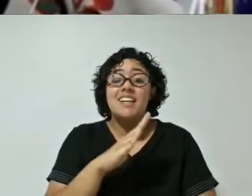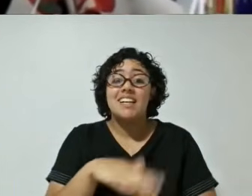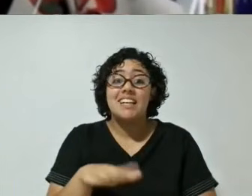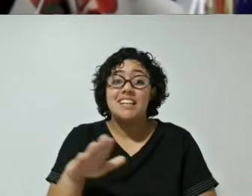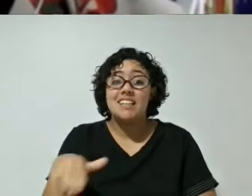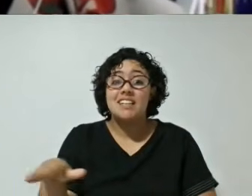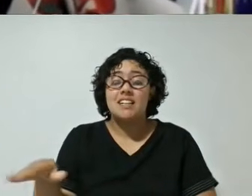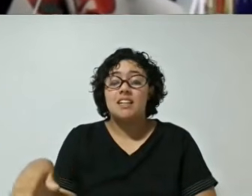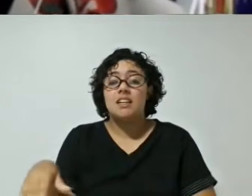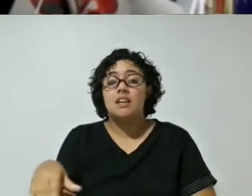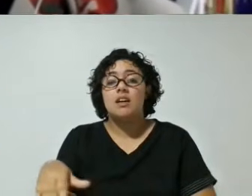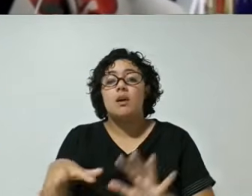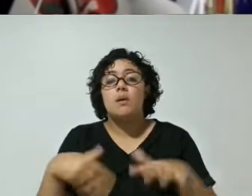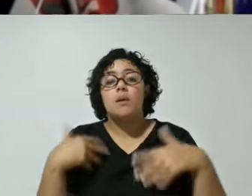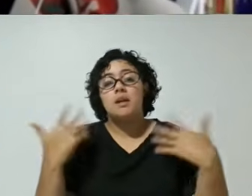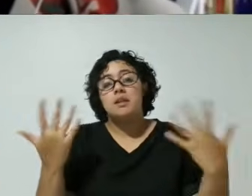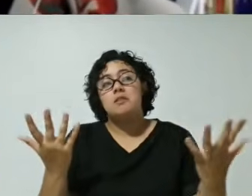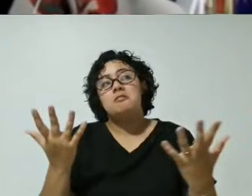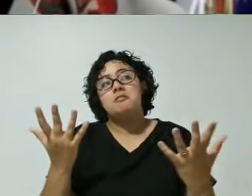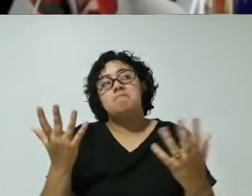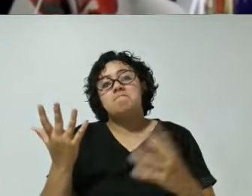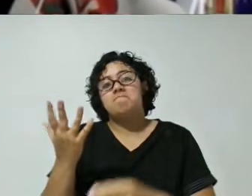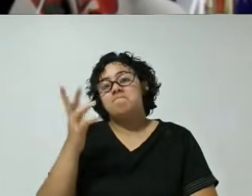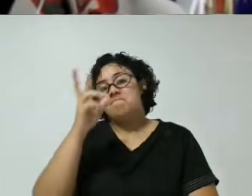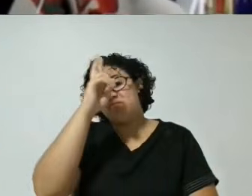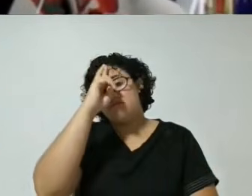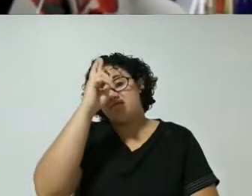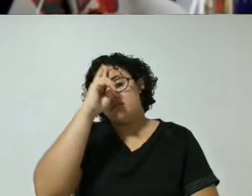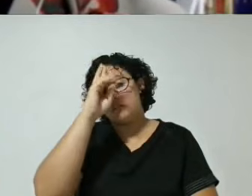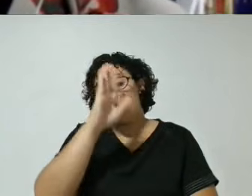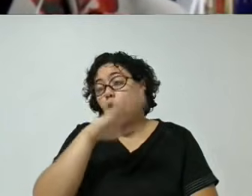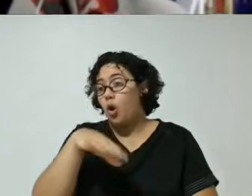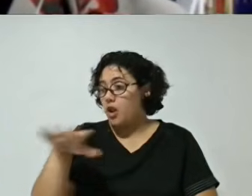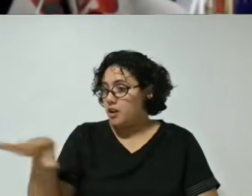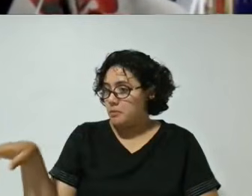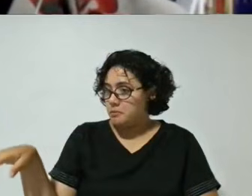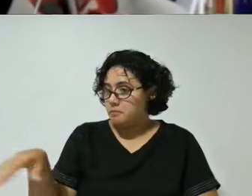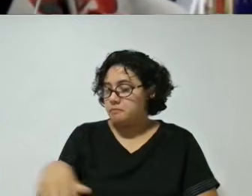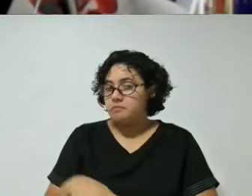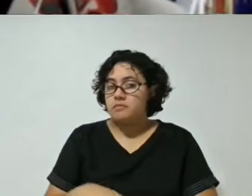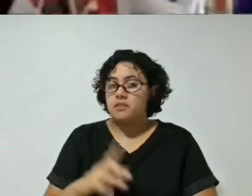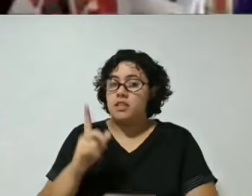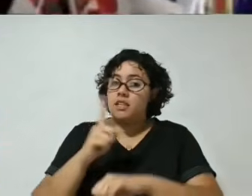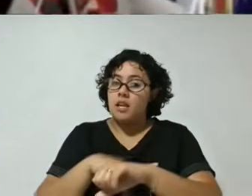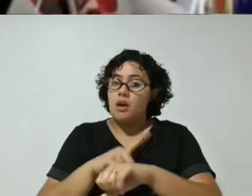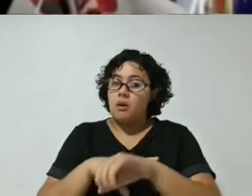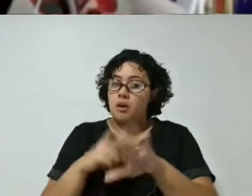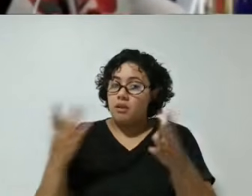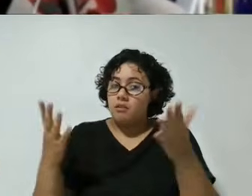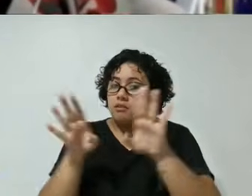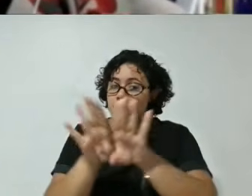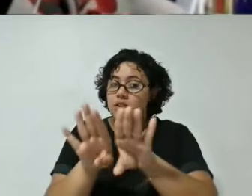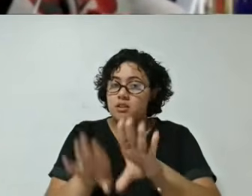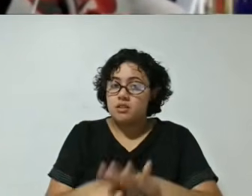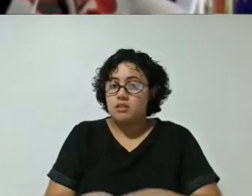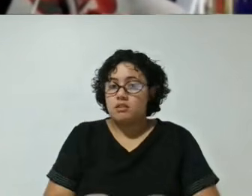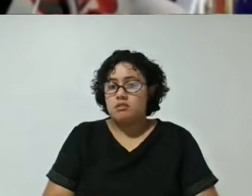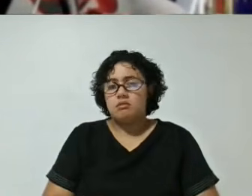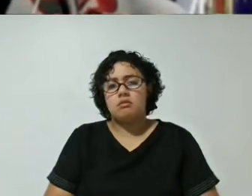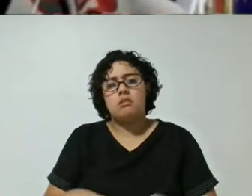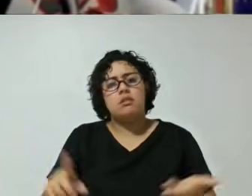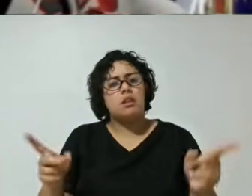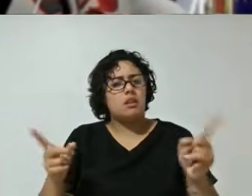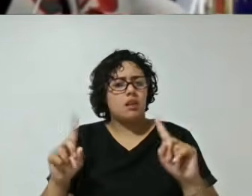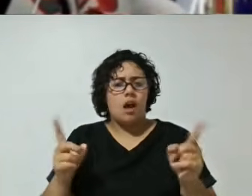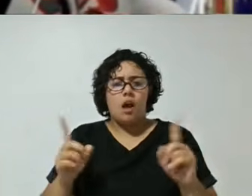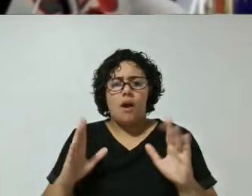Aí quando deu meio-dia, eu falei para eles, olha, tá na hora de fechar. Ele falou, não, quem funciona é até